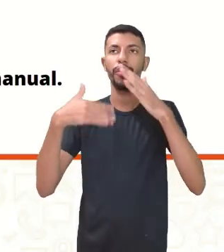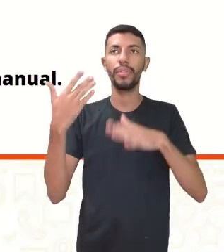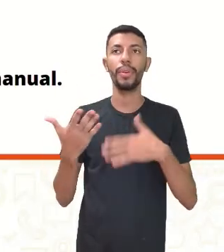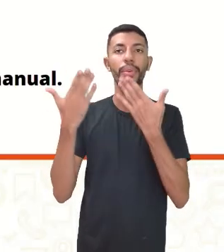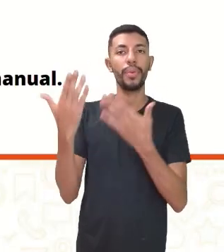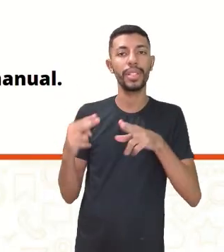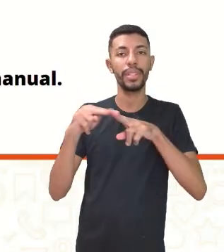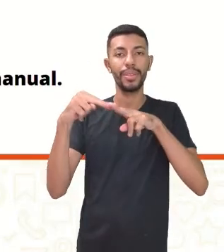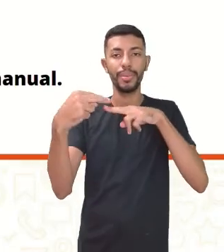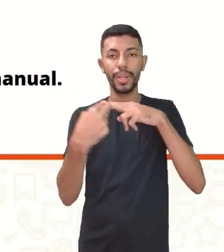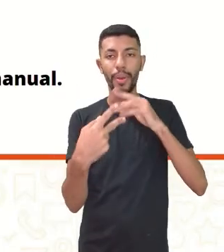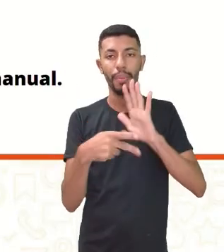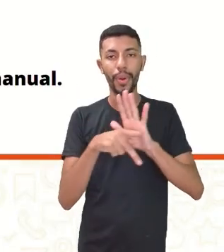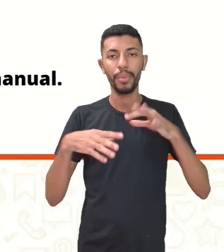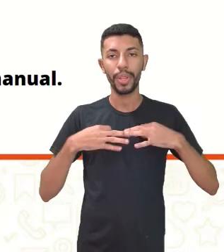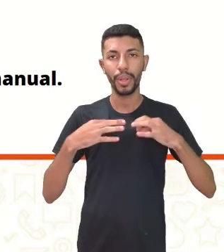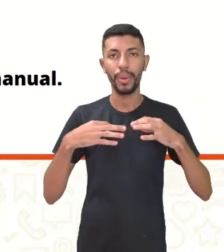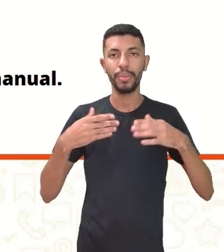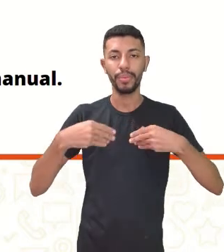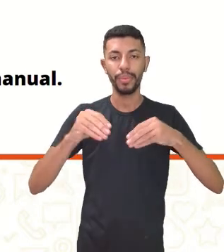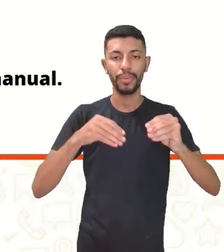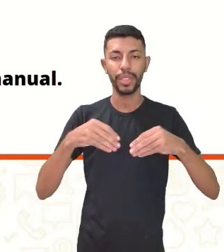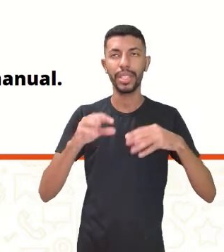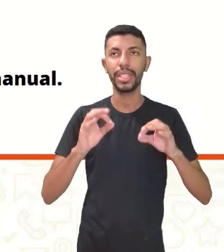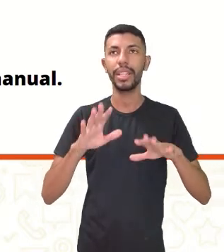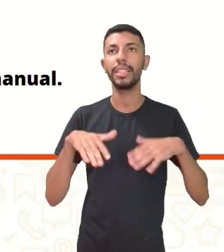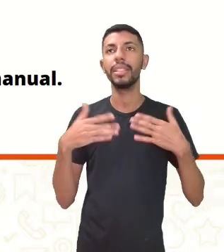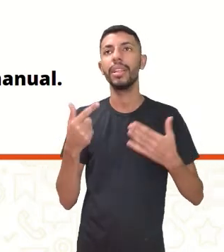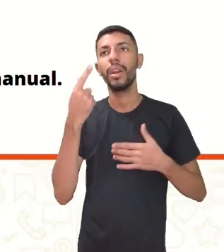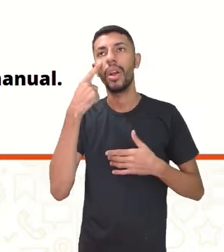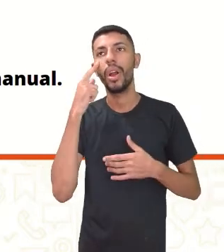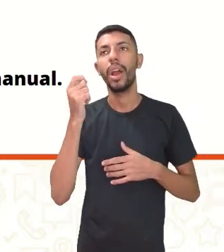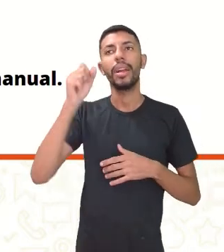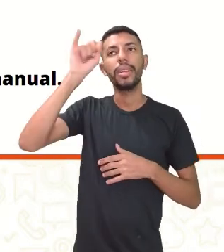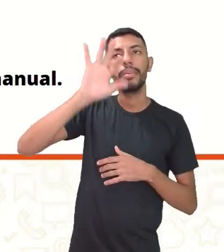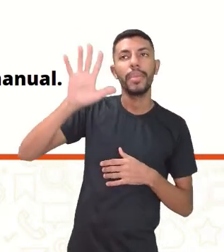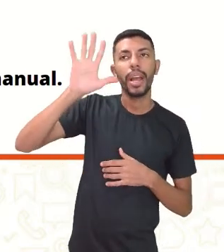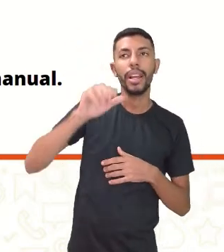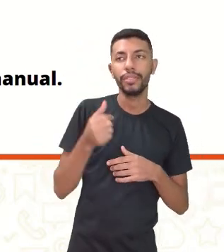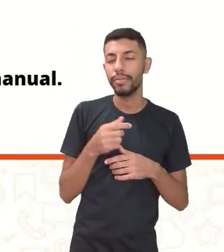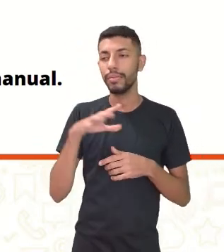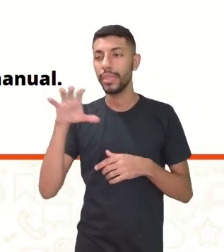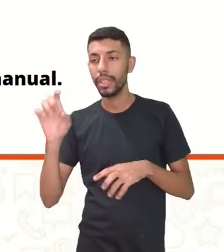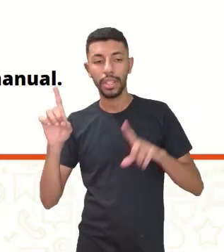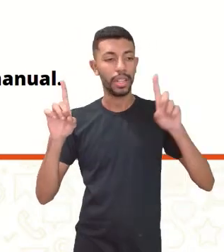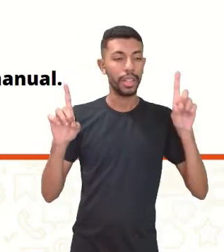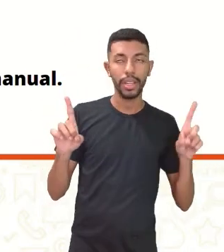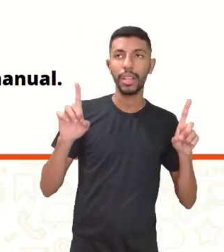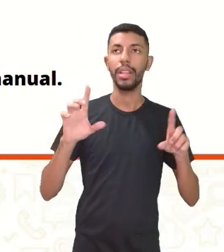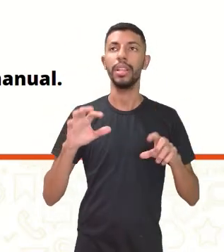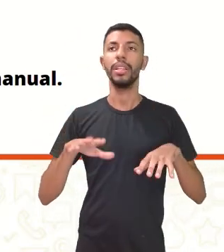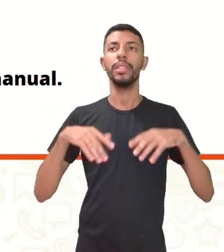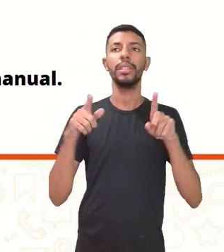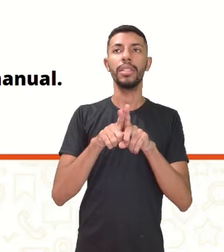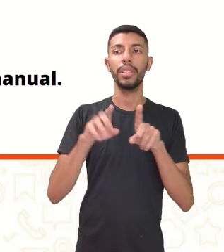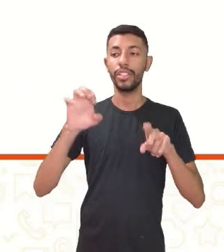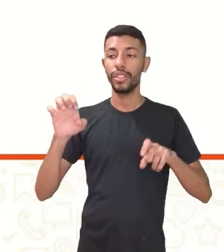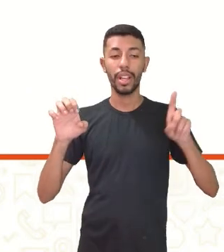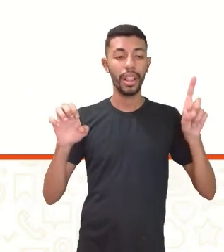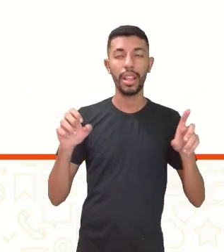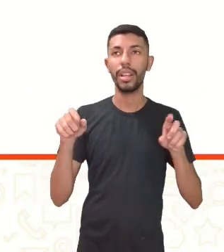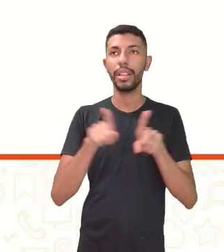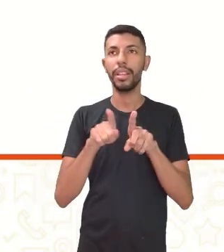esse dominó de pano? Na área motora, imagem, lateralidade, organização espacial, coordenação